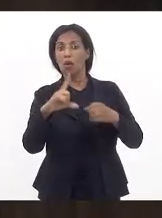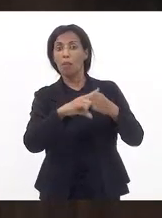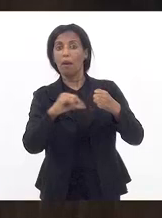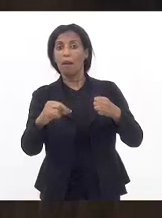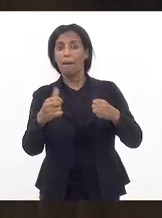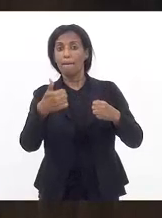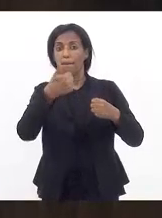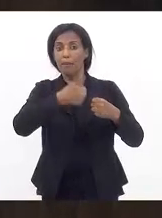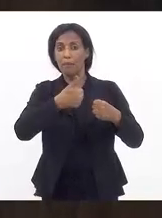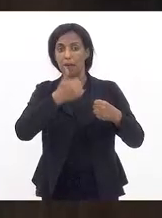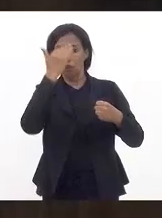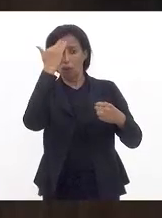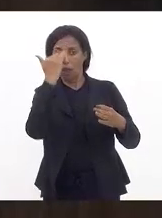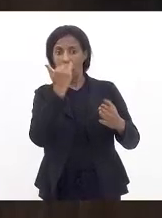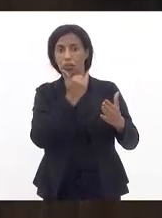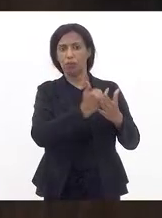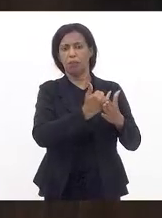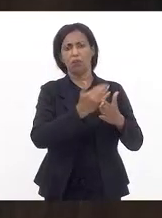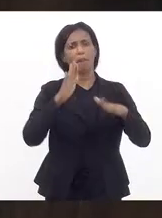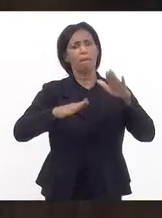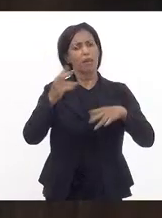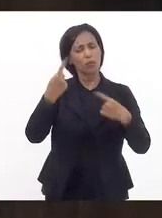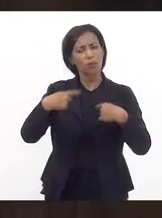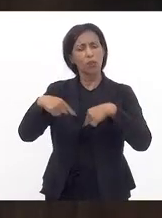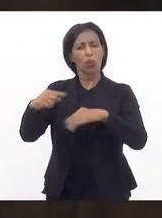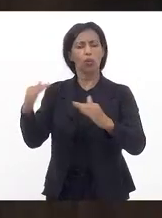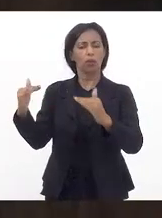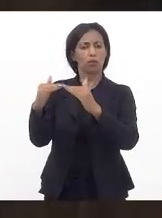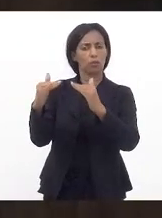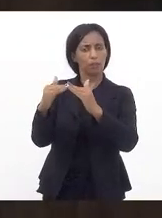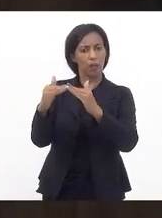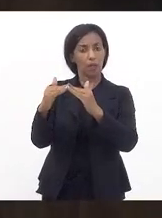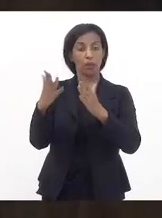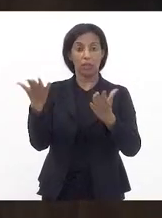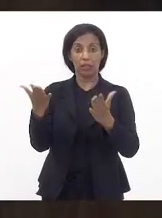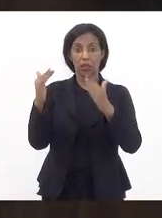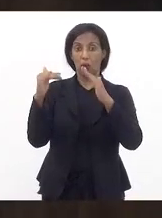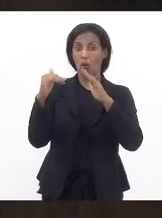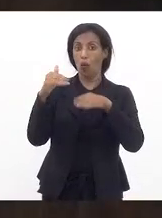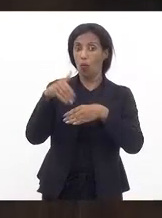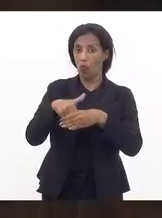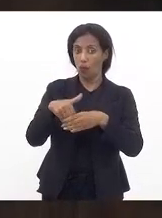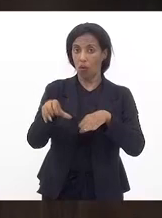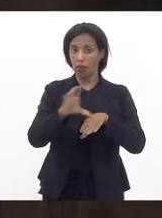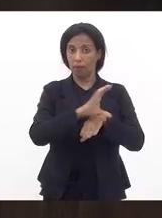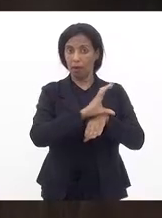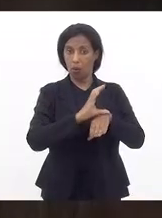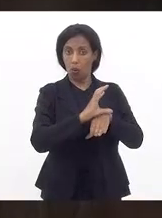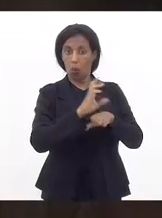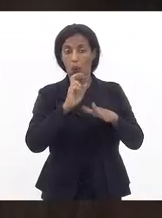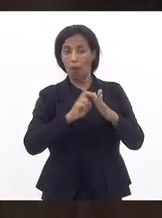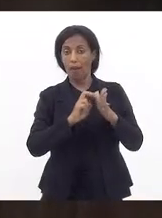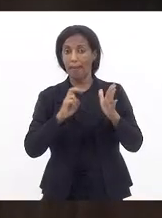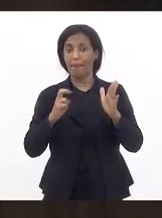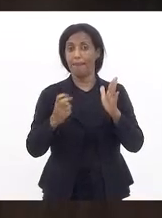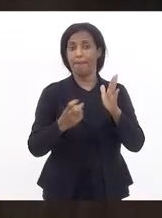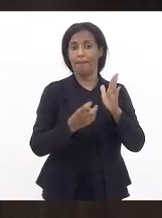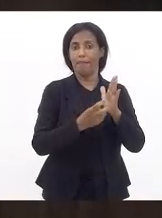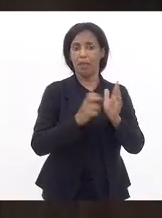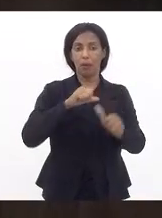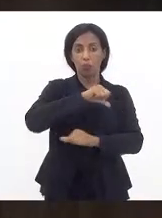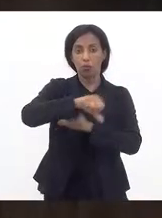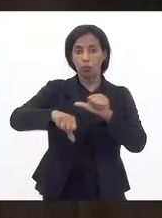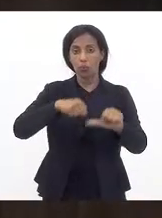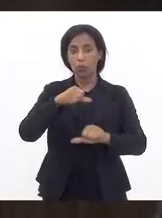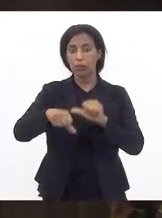artigo 1º apesar de ser contrário no mérito estão voto é pela condicionalidade com emenda